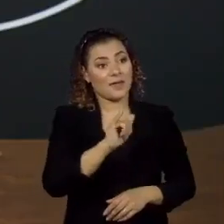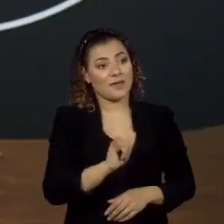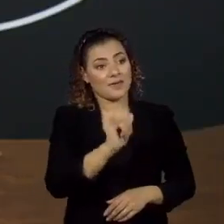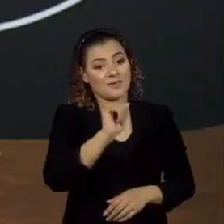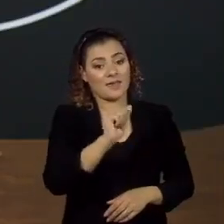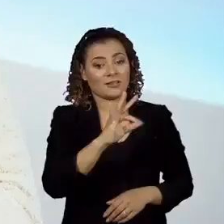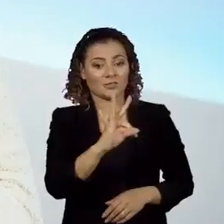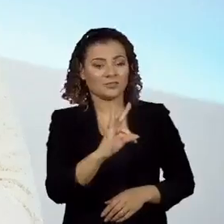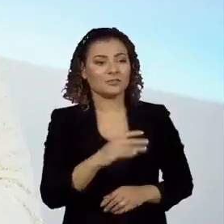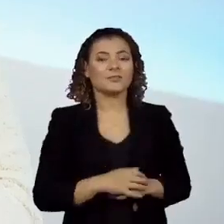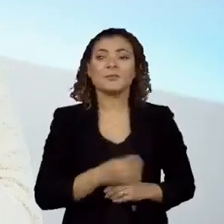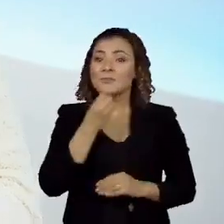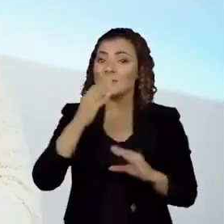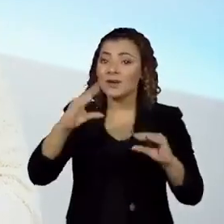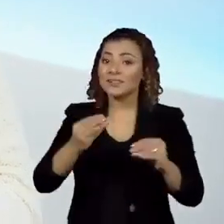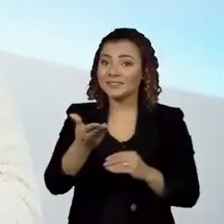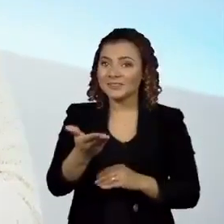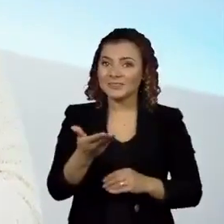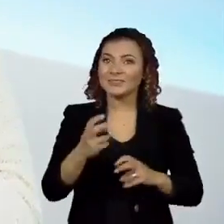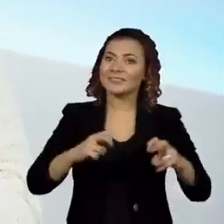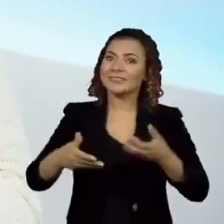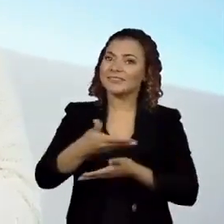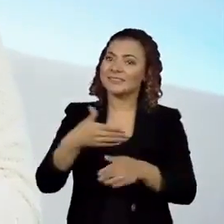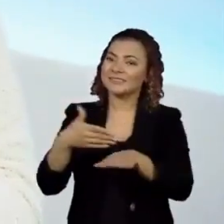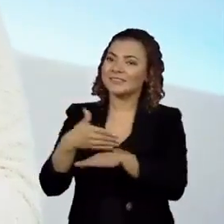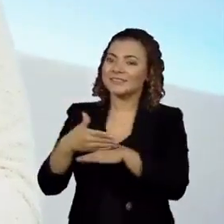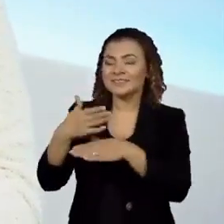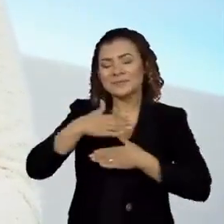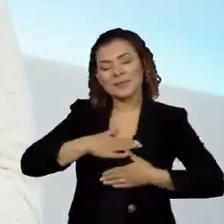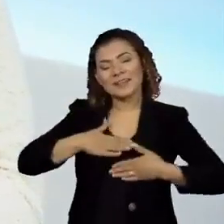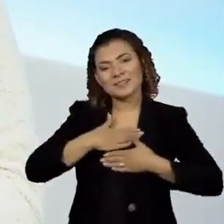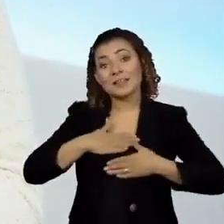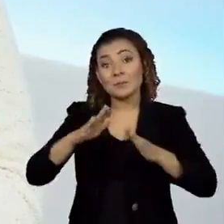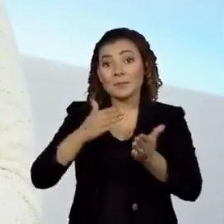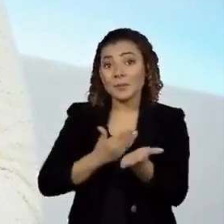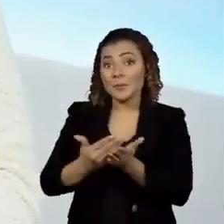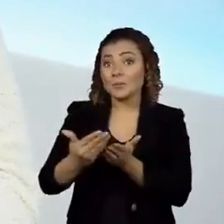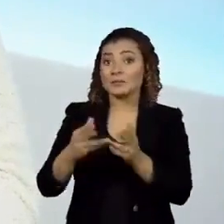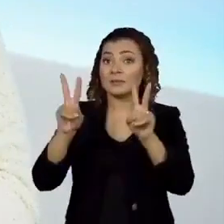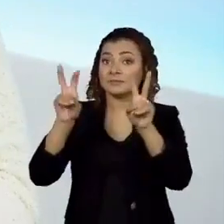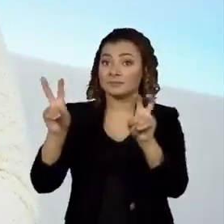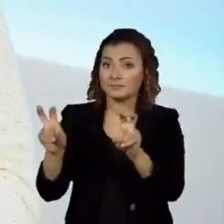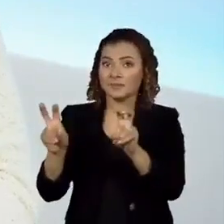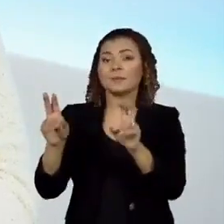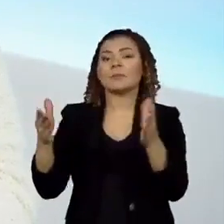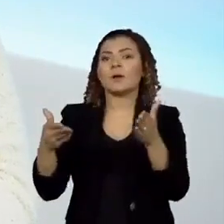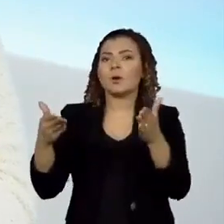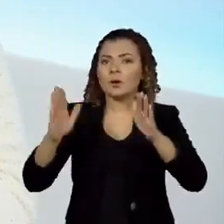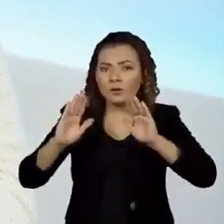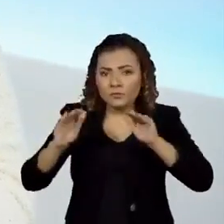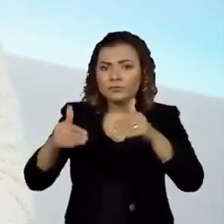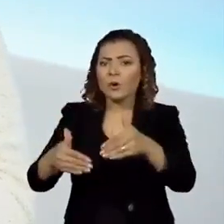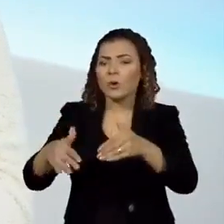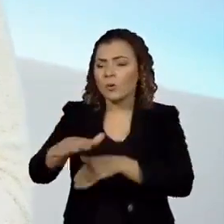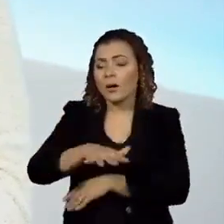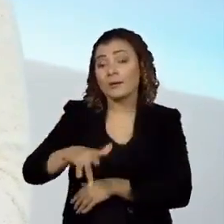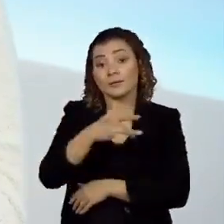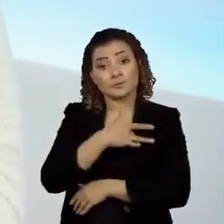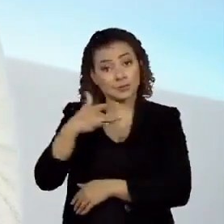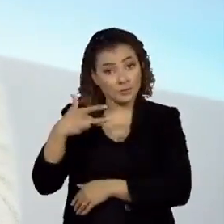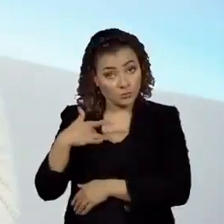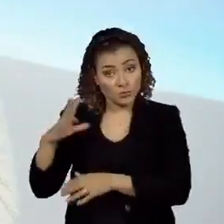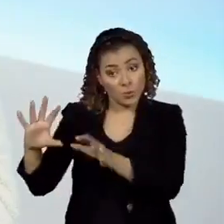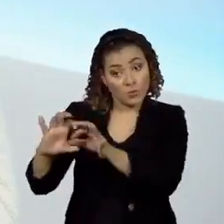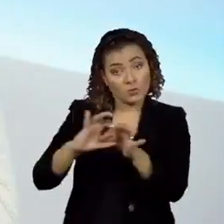Jurema Werneck, muito boa noite, um prazer estar nessa roda hoje. E eu acho que para a gente começar a funilar um pouquinho mais, pensar a saúde